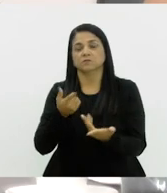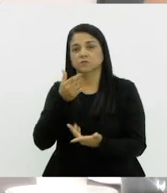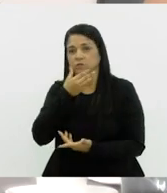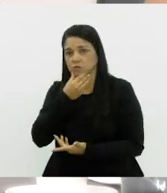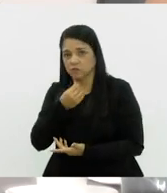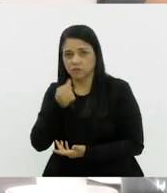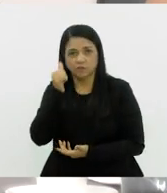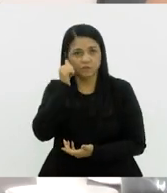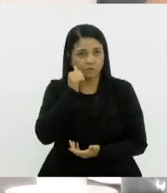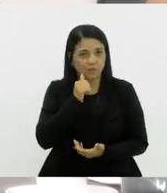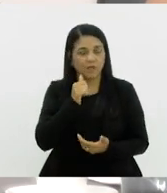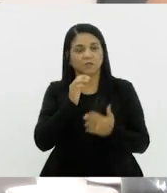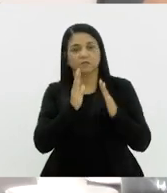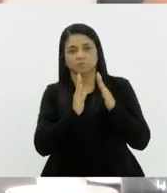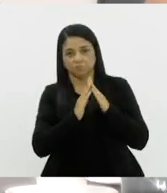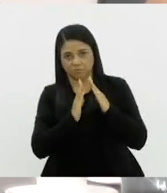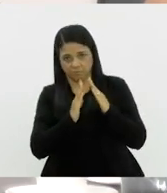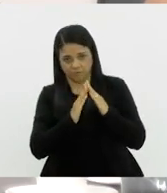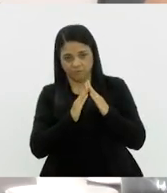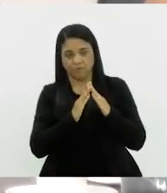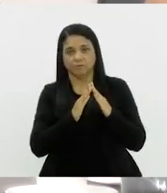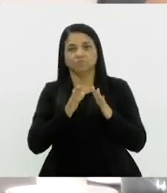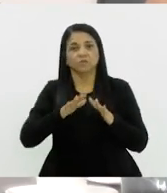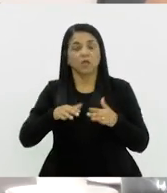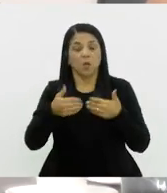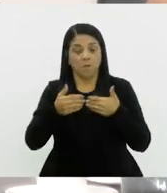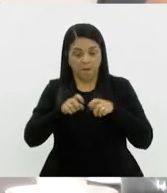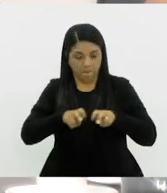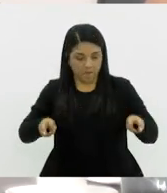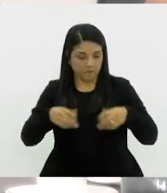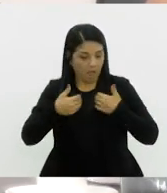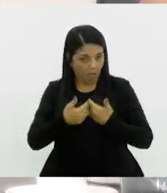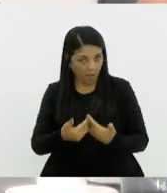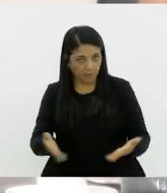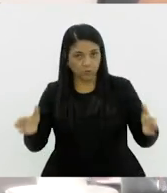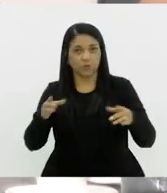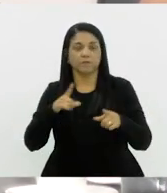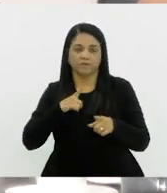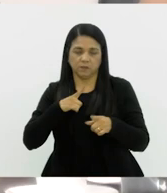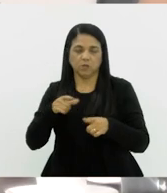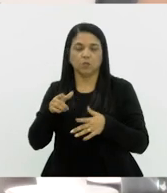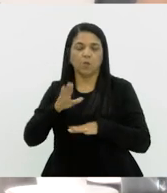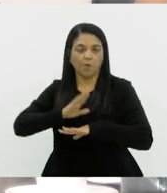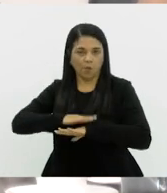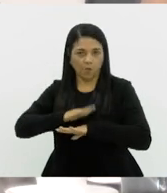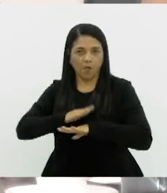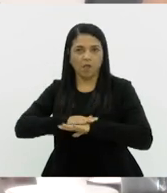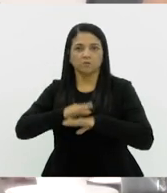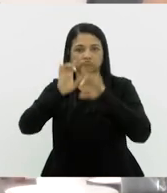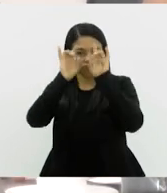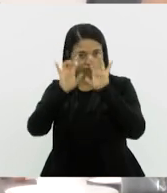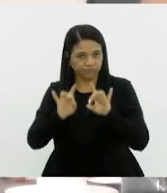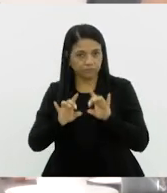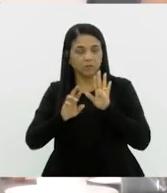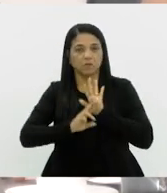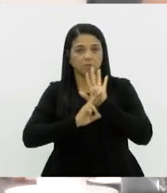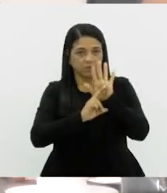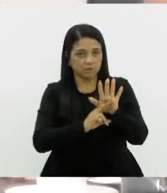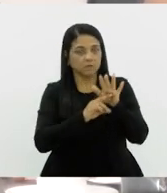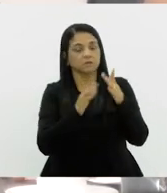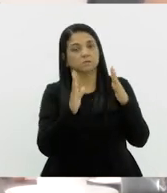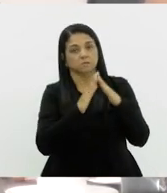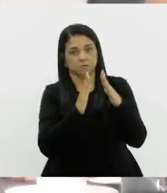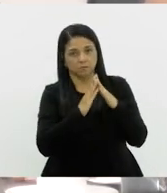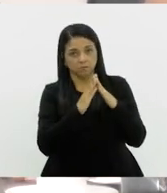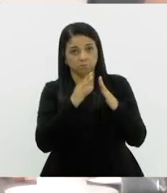representantes dos moradores, né? Essa aqui é uma mesa de abertura, mas vai haver um espaço exclusivo para ouvir os representantes dos moradores,